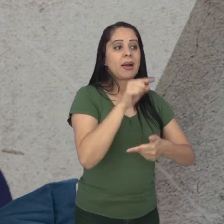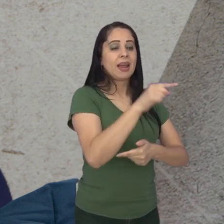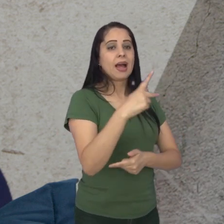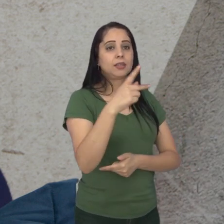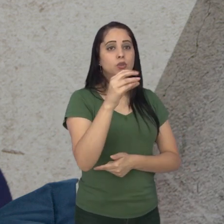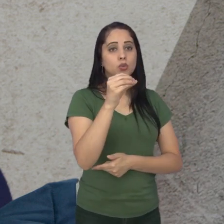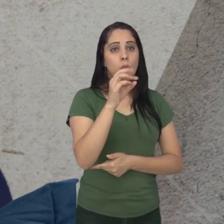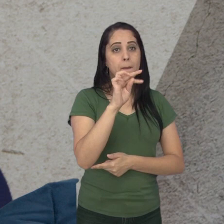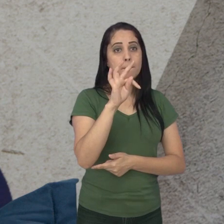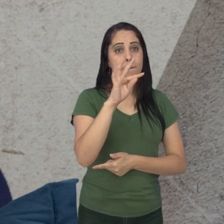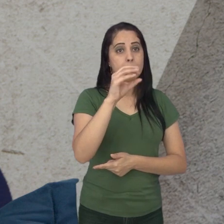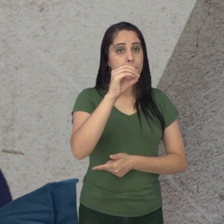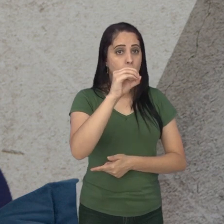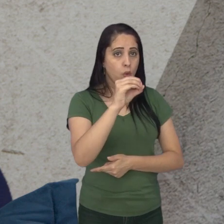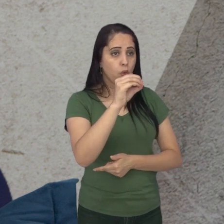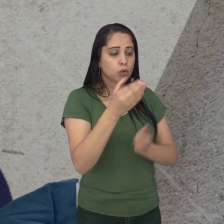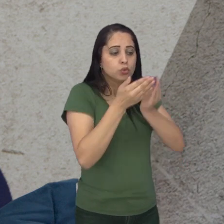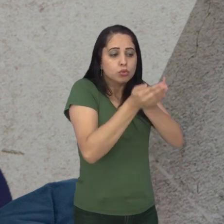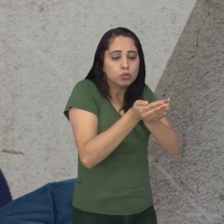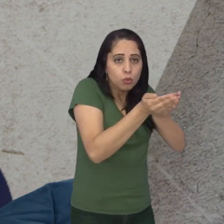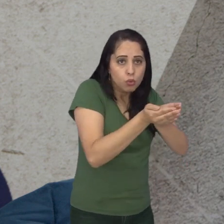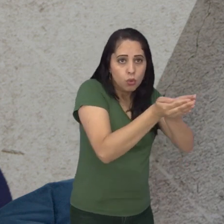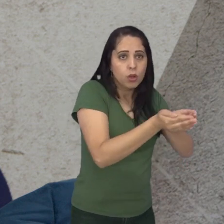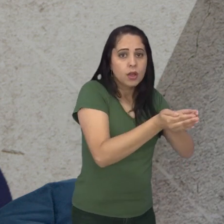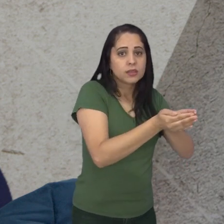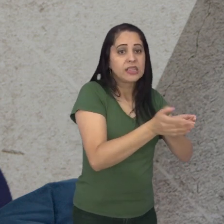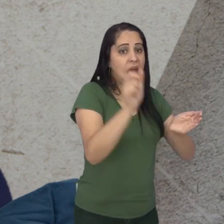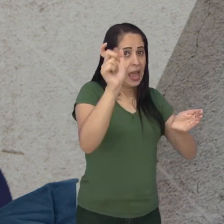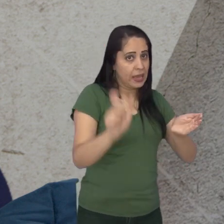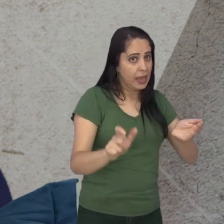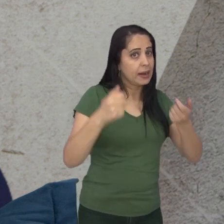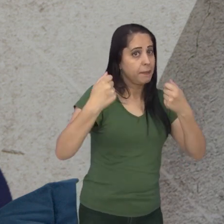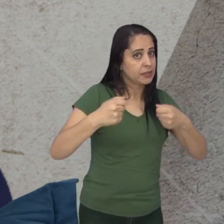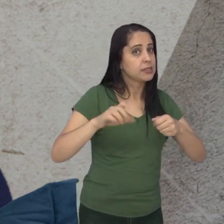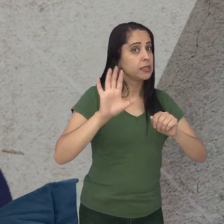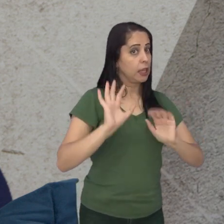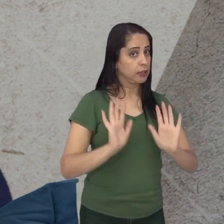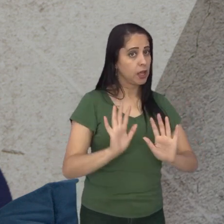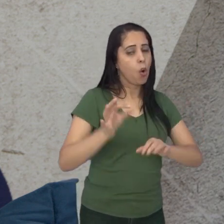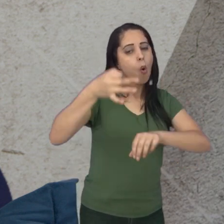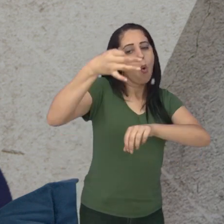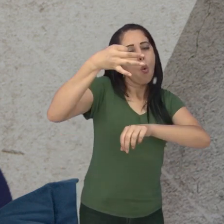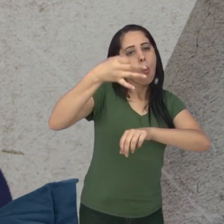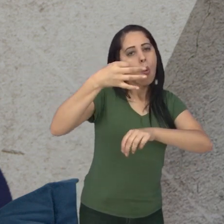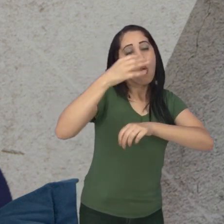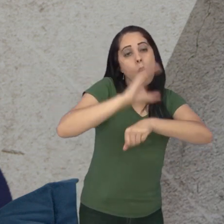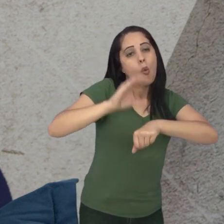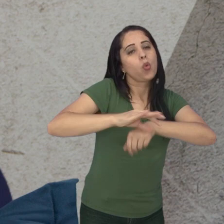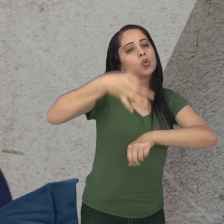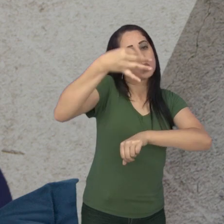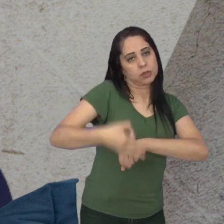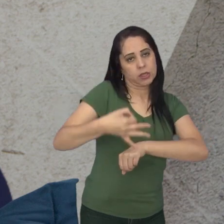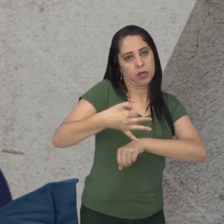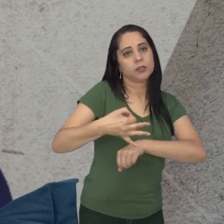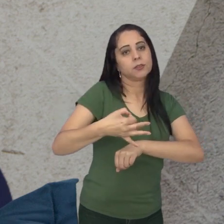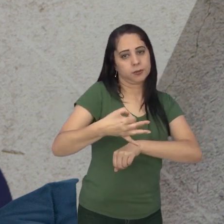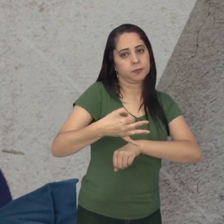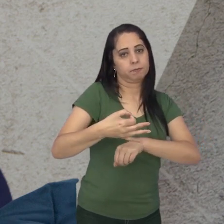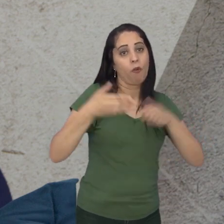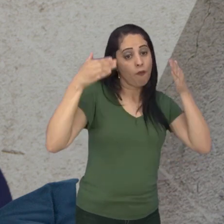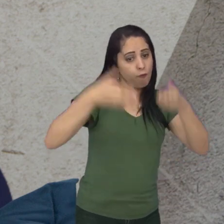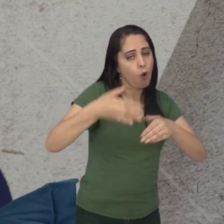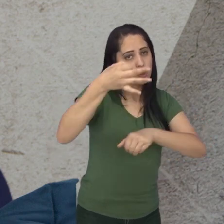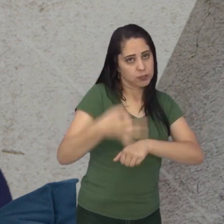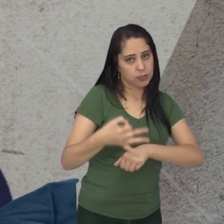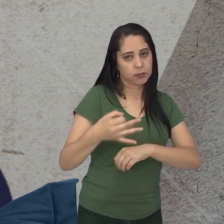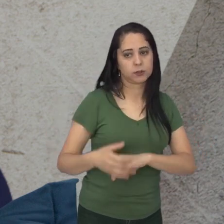portos, aeroportos. Então ele daí vai ter que buscar uma qualificação mais direcionada a essa área de atuação específica